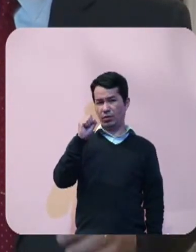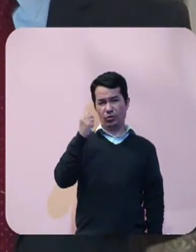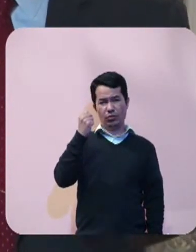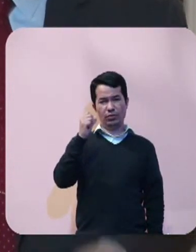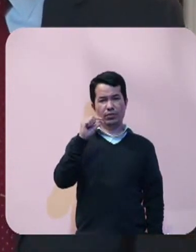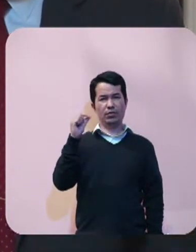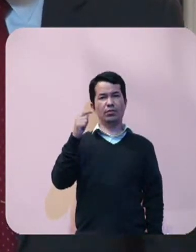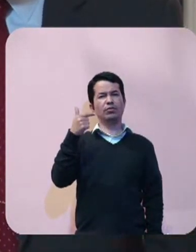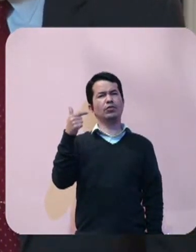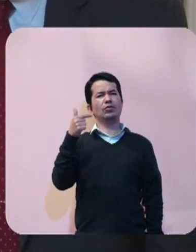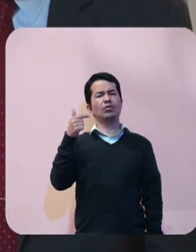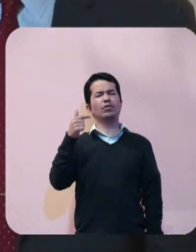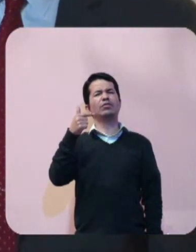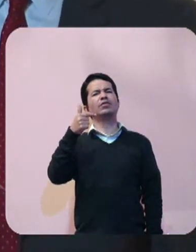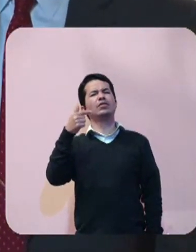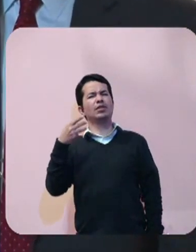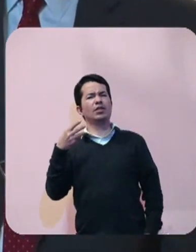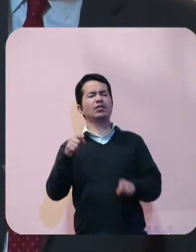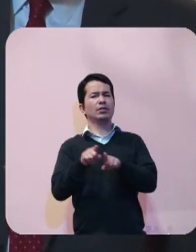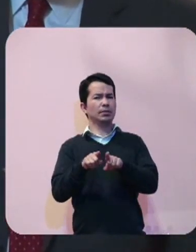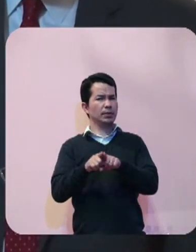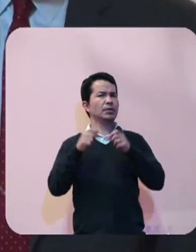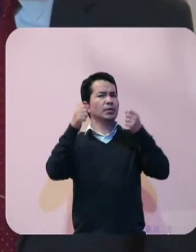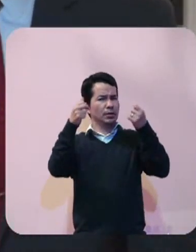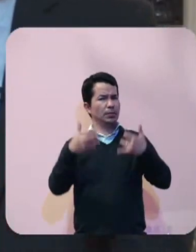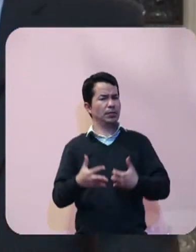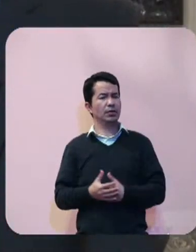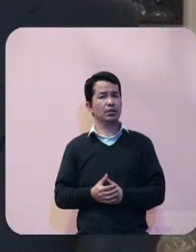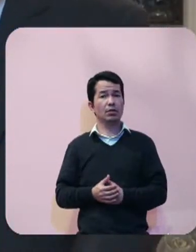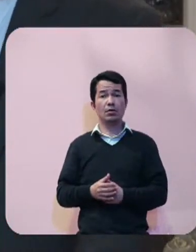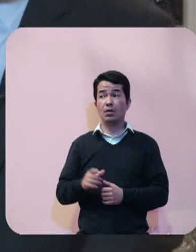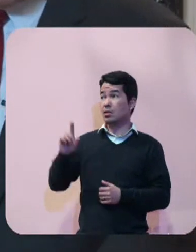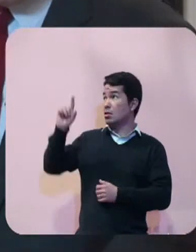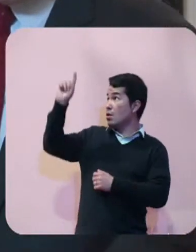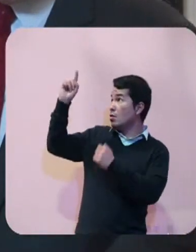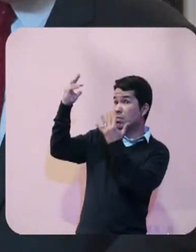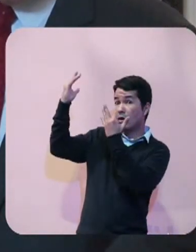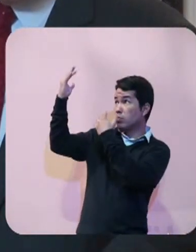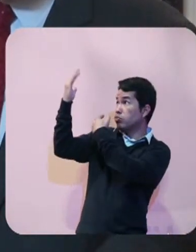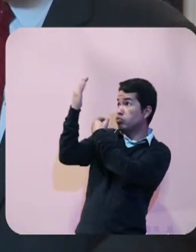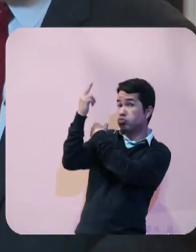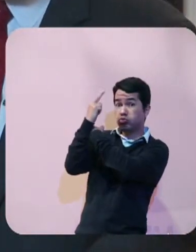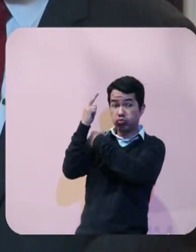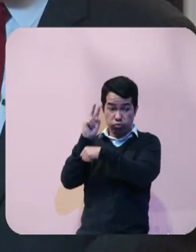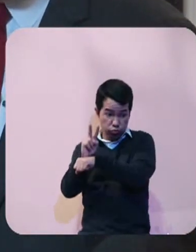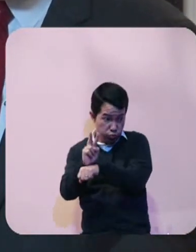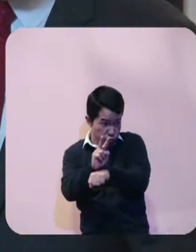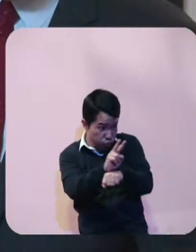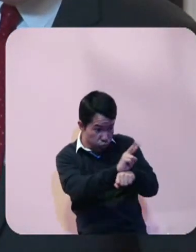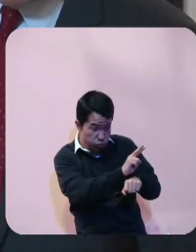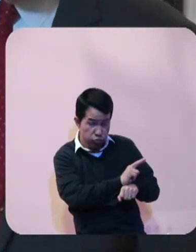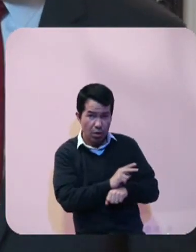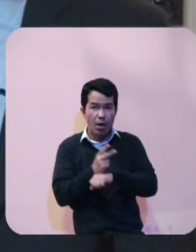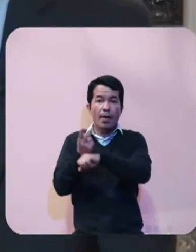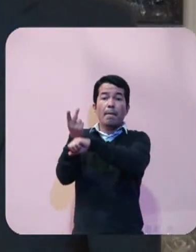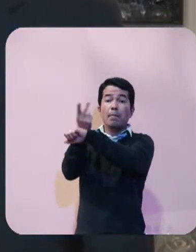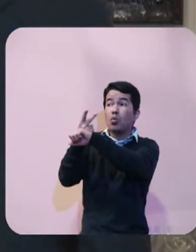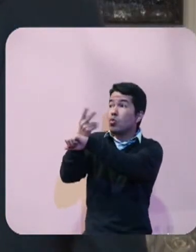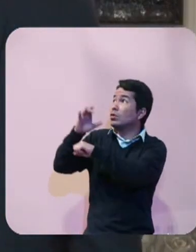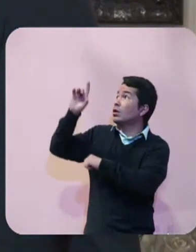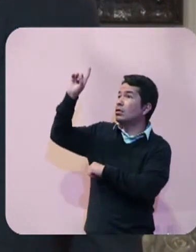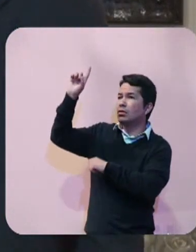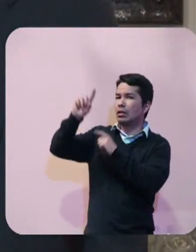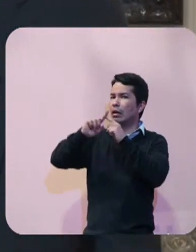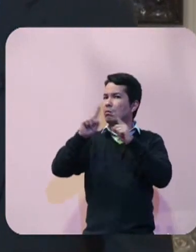sobre todos os que o buscam, para o bem deles, mas a sua força e a sua ira contra todos os que o